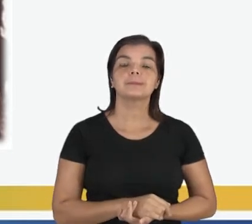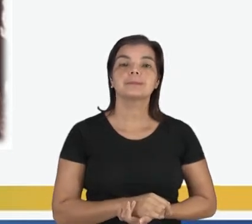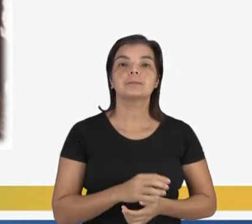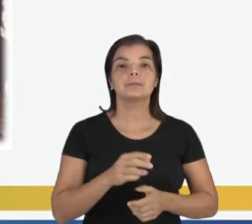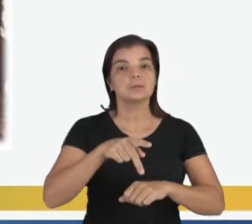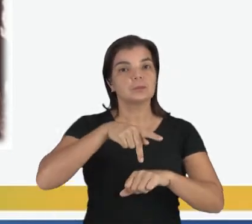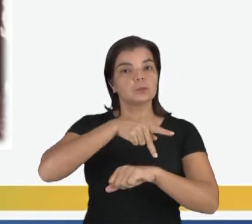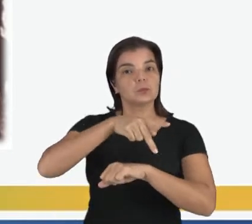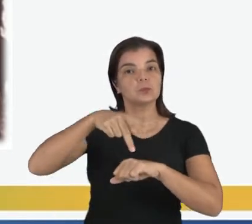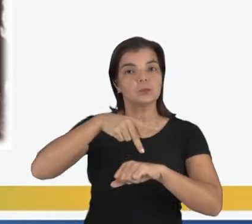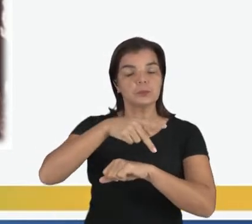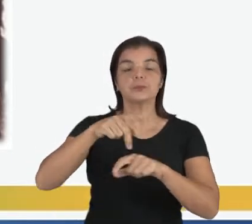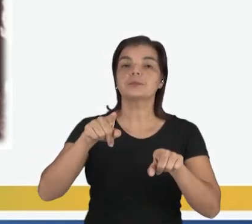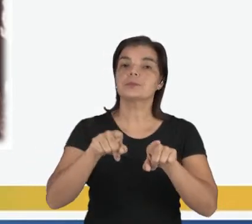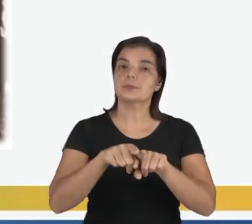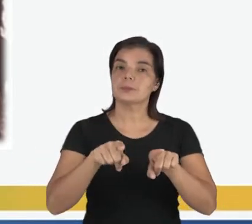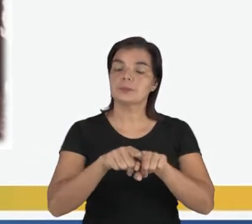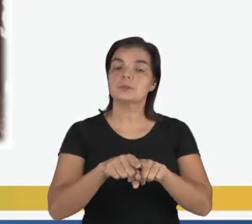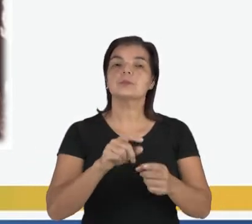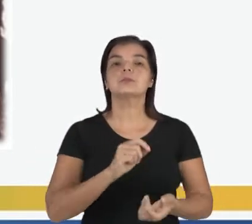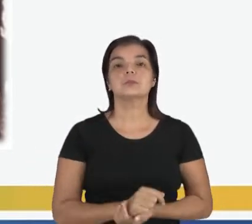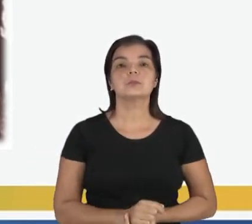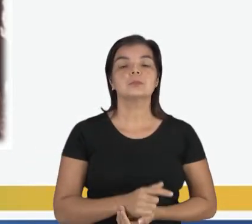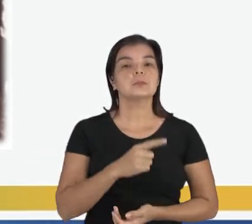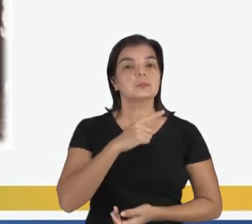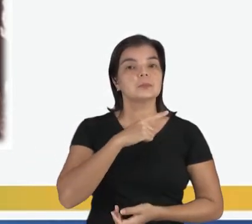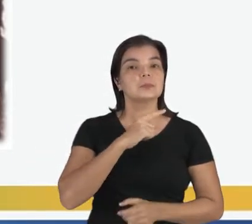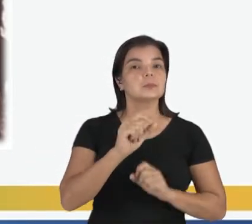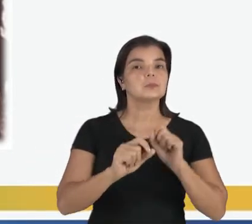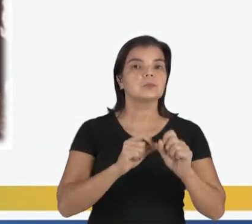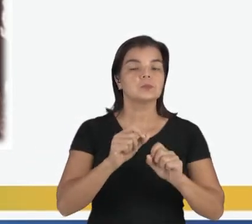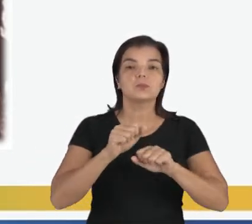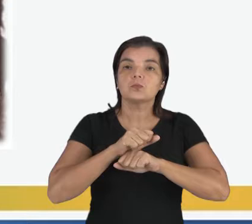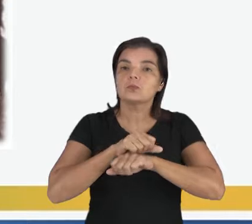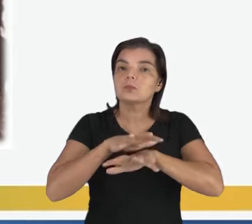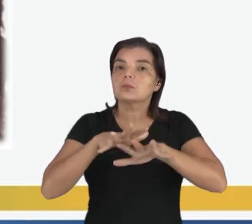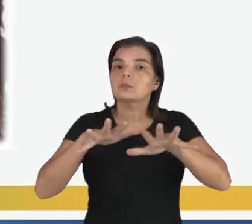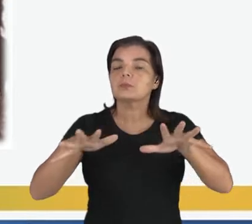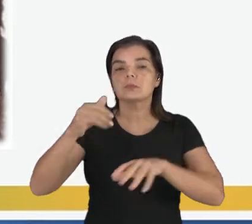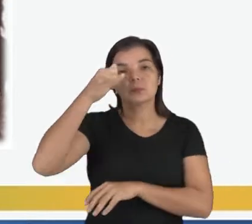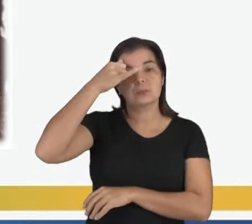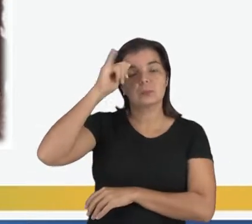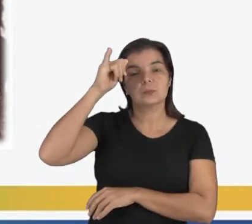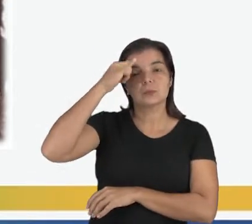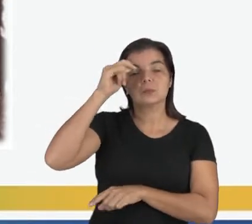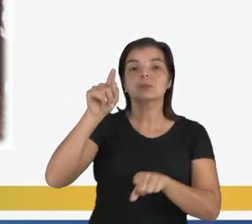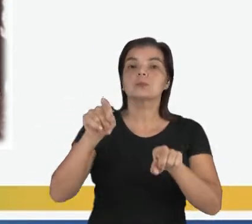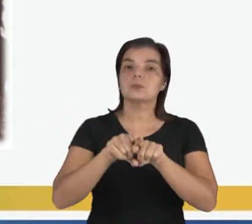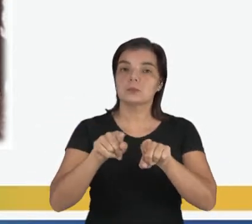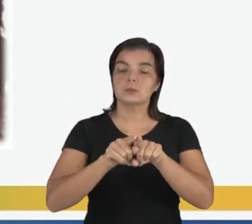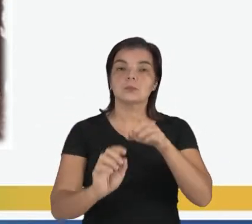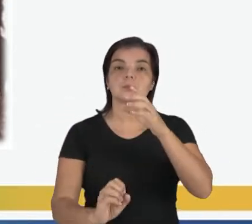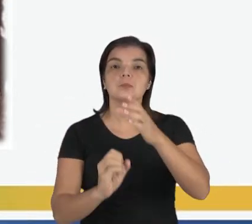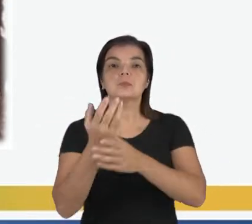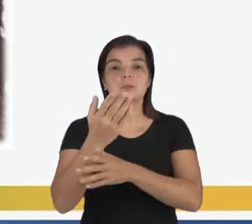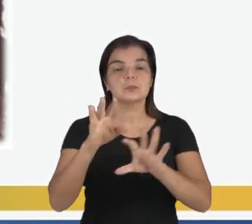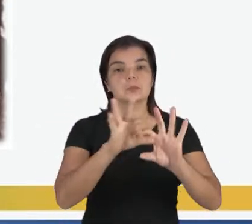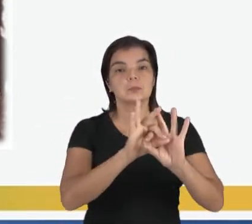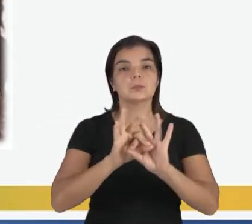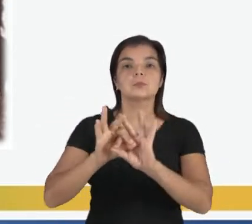nesse país, e a partir daí a gente vai ter, né, a expansão dessas ideias, né, com a criação da